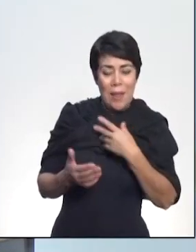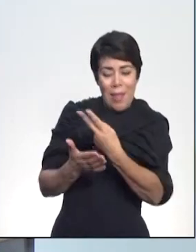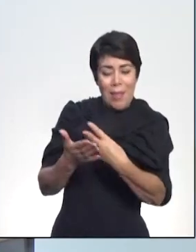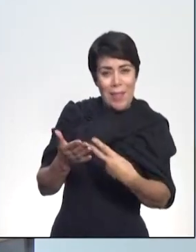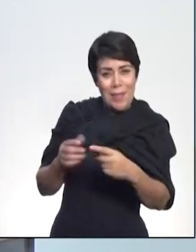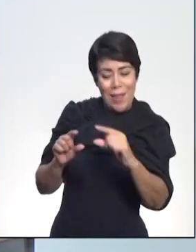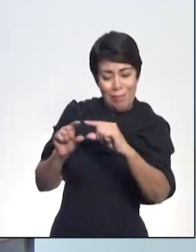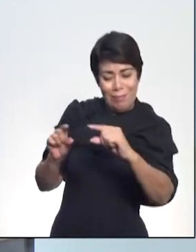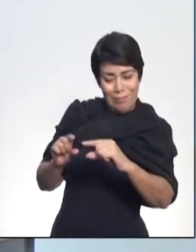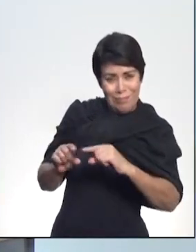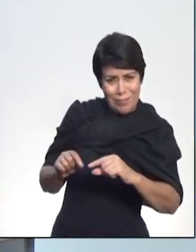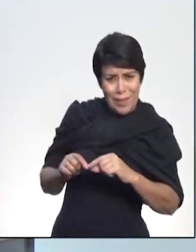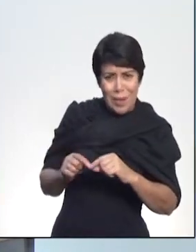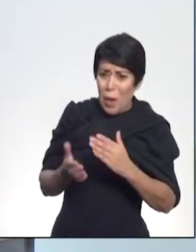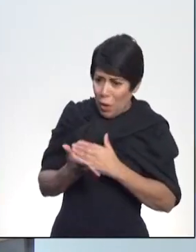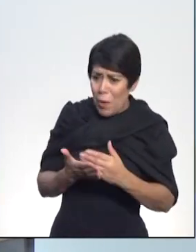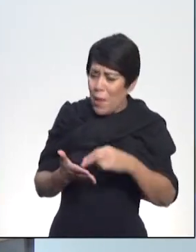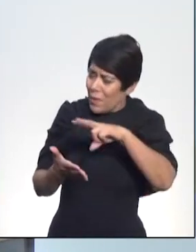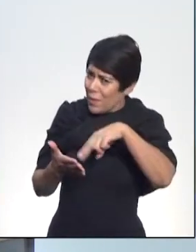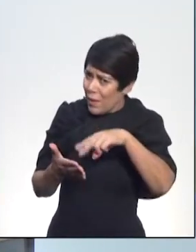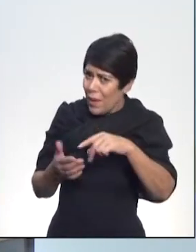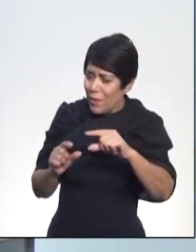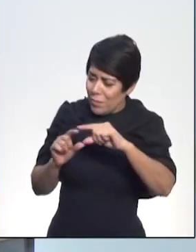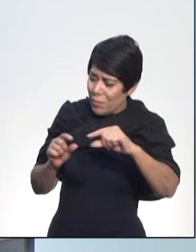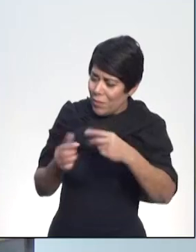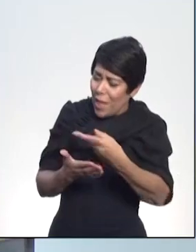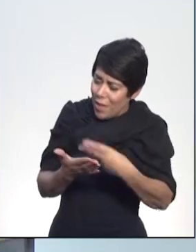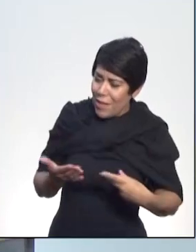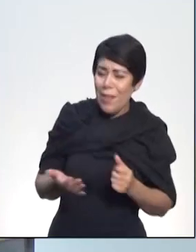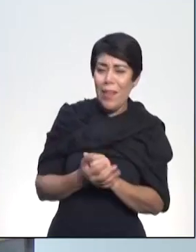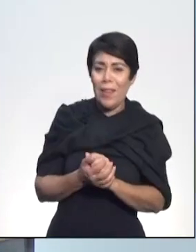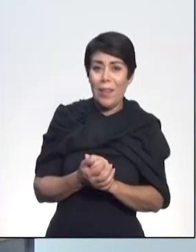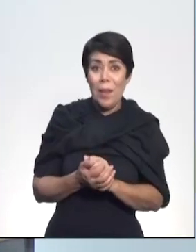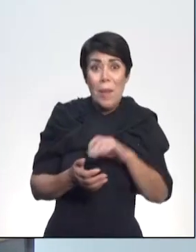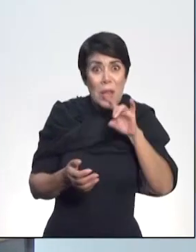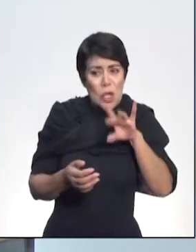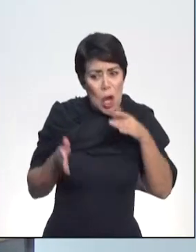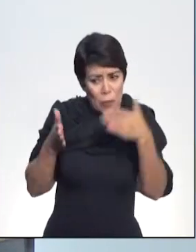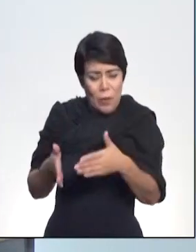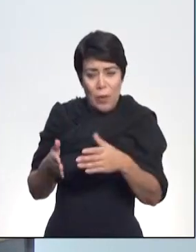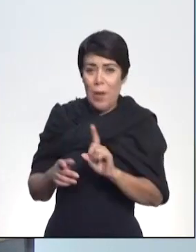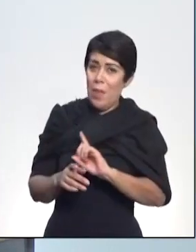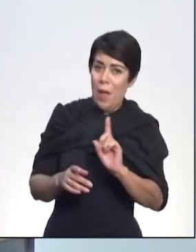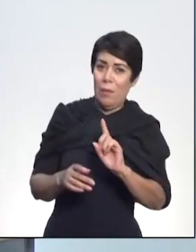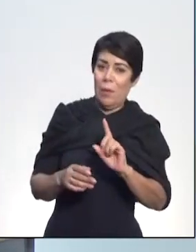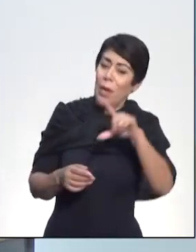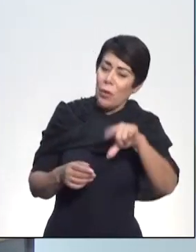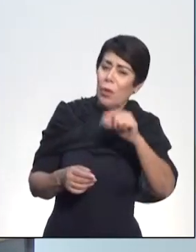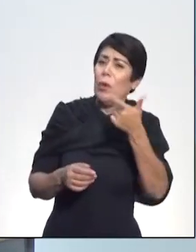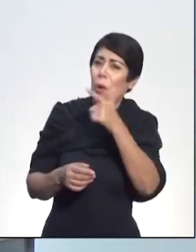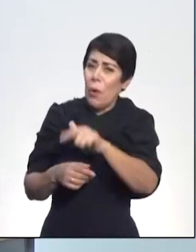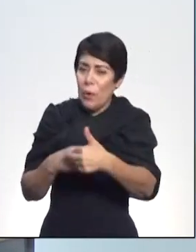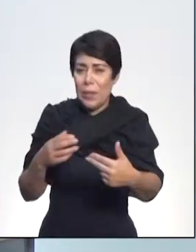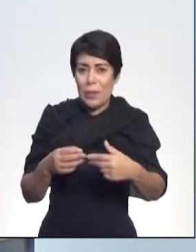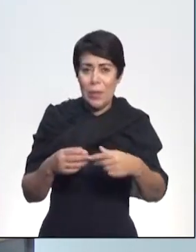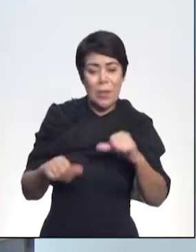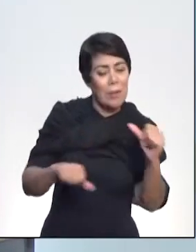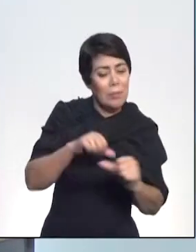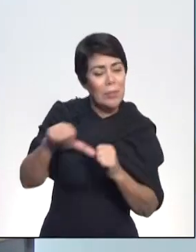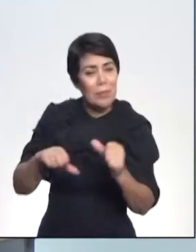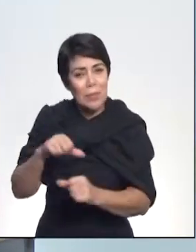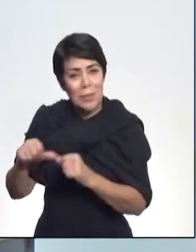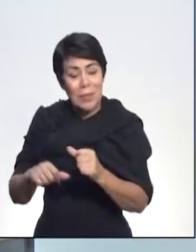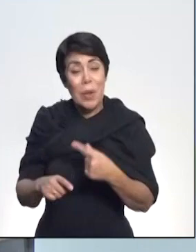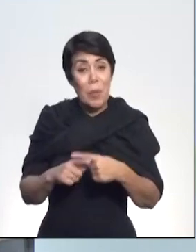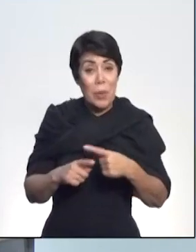em quadrinho, mas é importante que a gente não se prenda só àquilo que a gente gosta de ler, né? Até porque durante a vida inteira a gente vai ter que ler